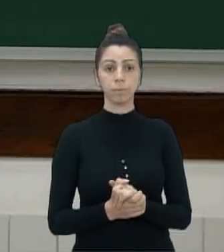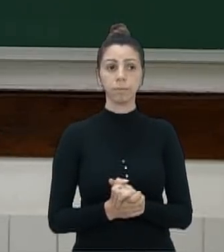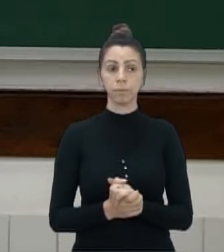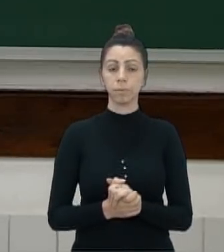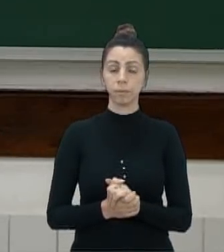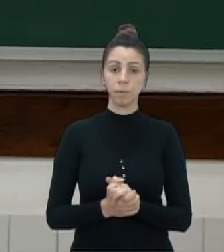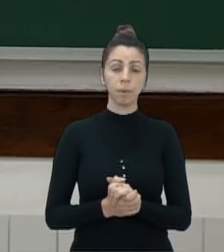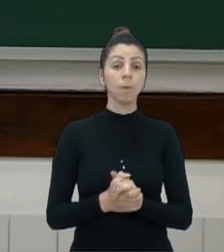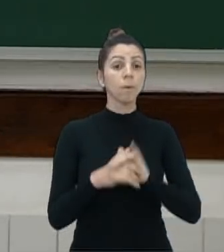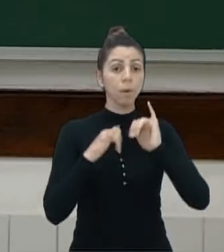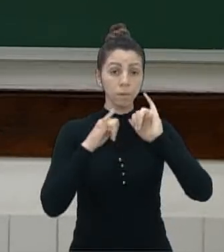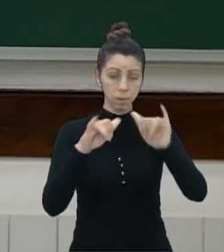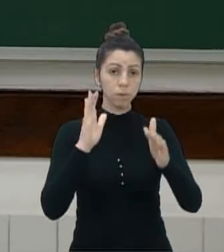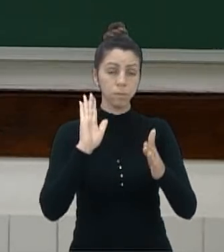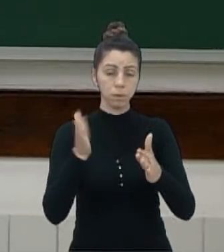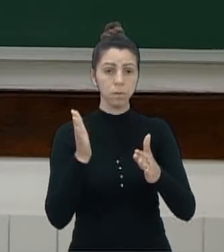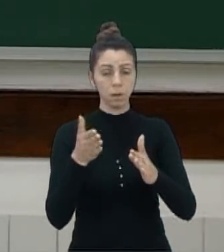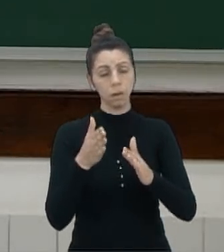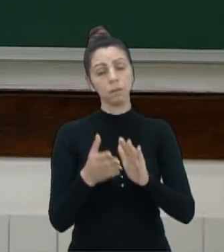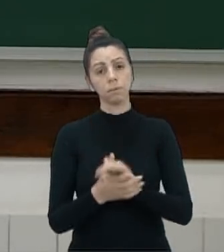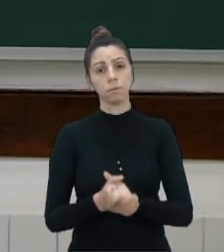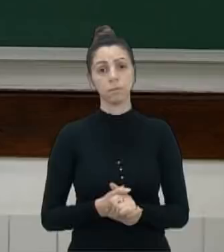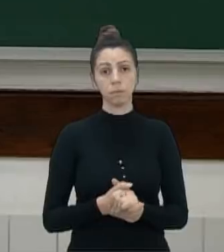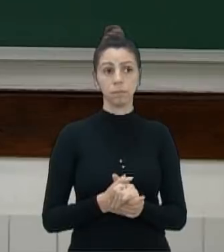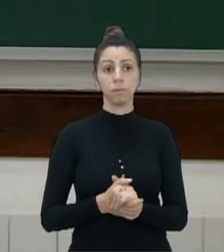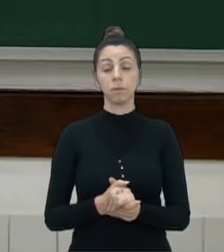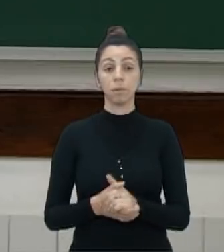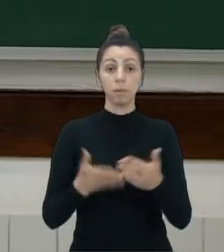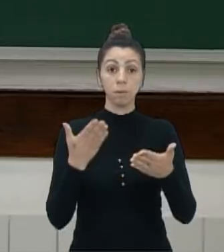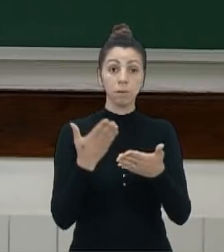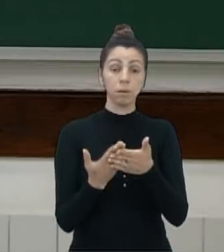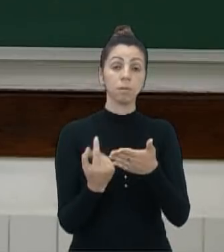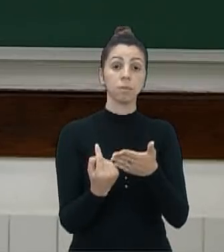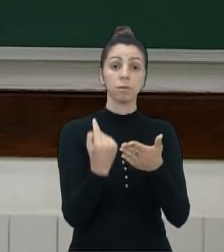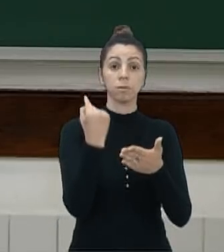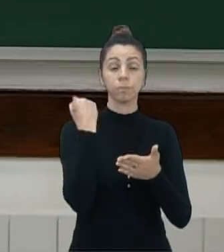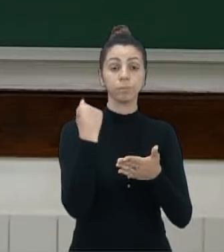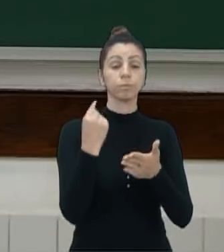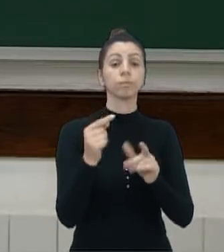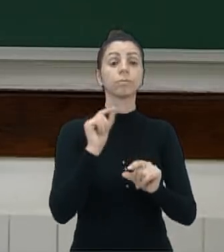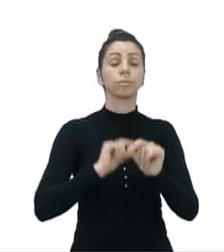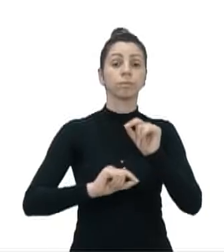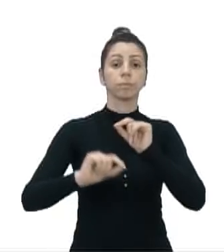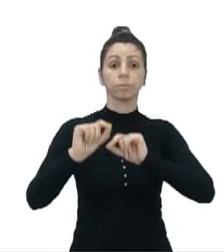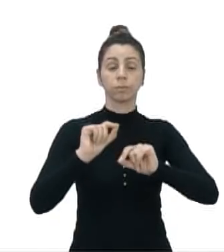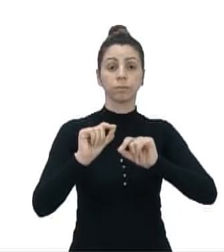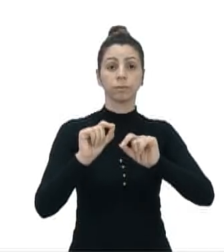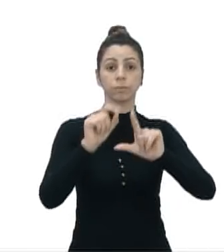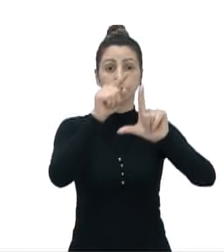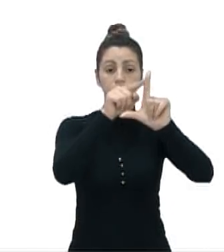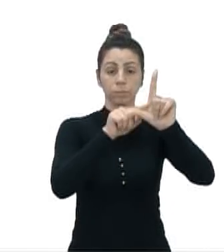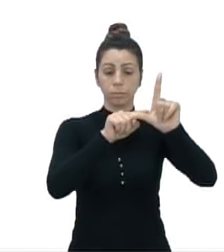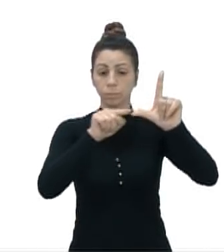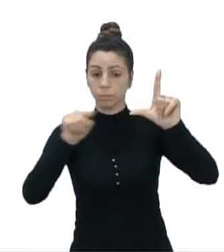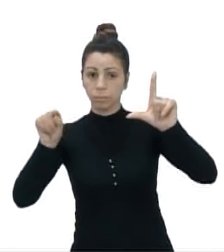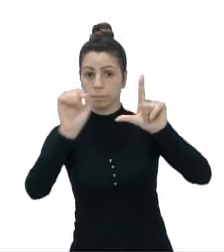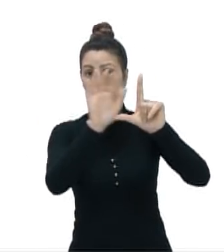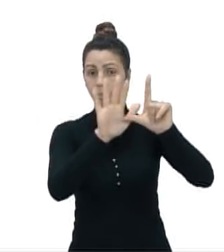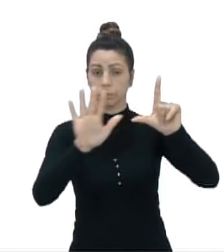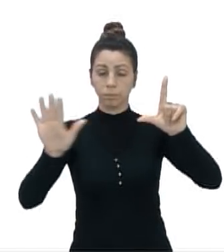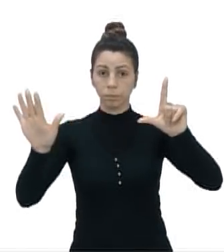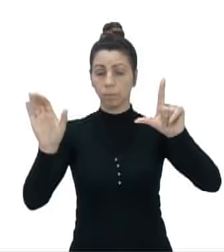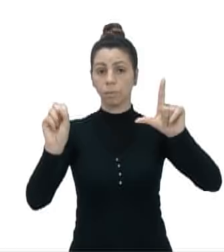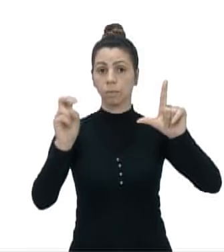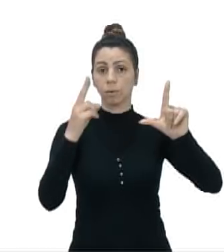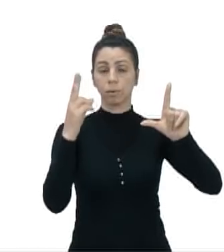Os avisos a gente já passou para vocês aí, né? Então, na aula anterior, nós falamos sobre o plano cartesiano, ou o